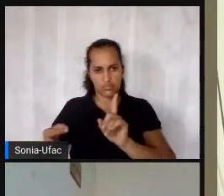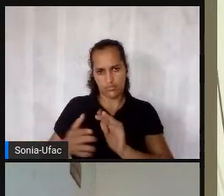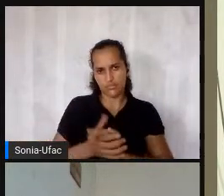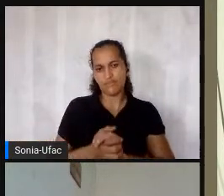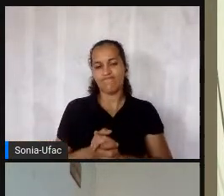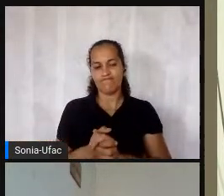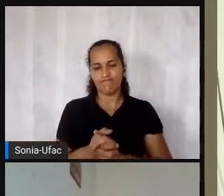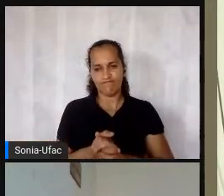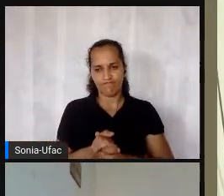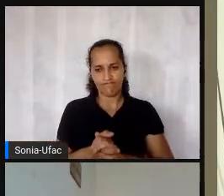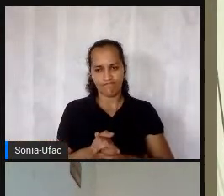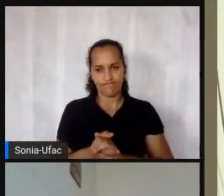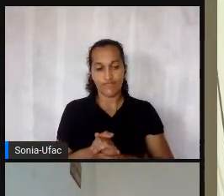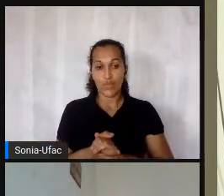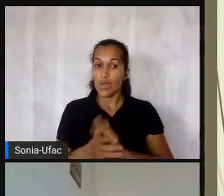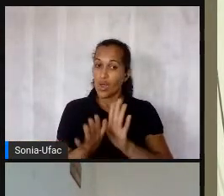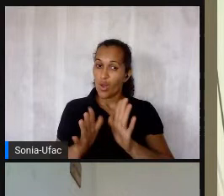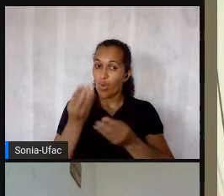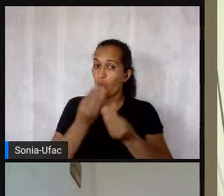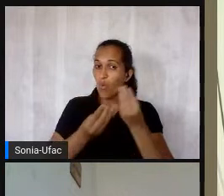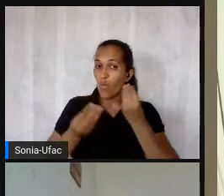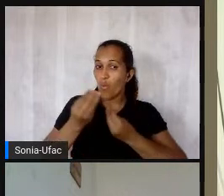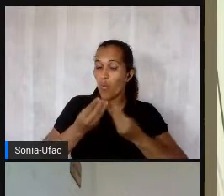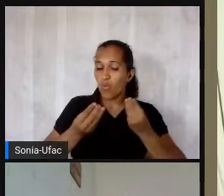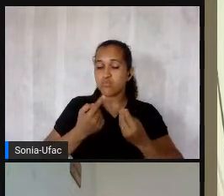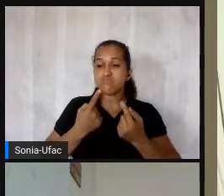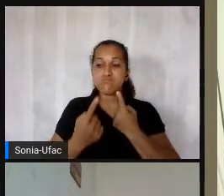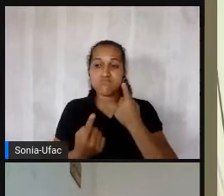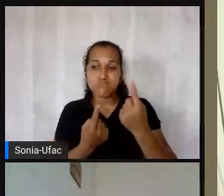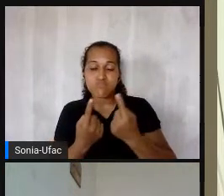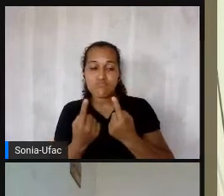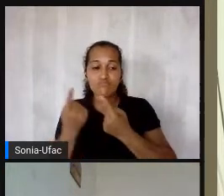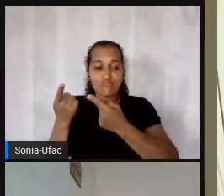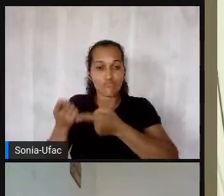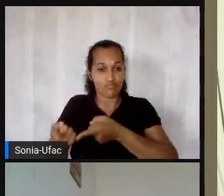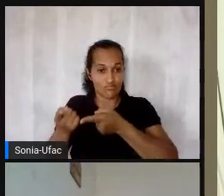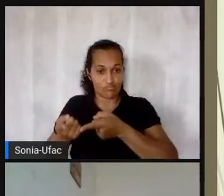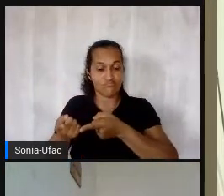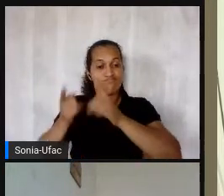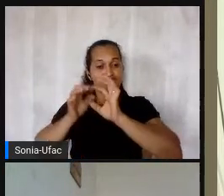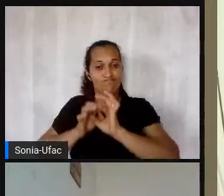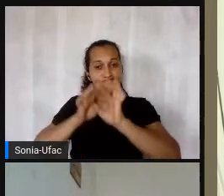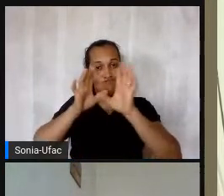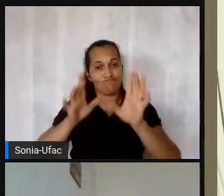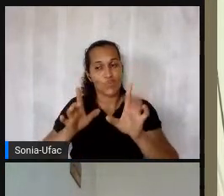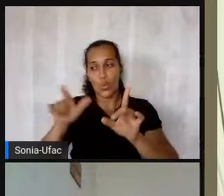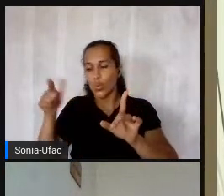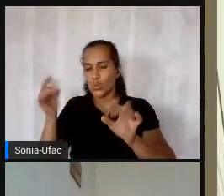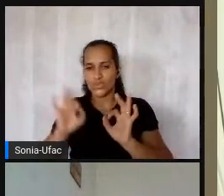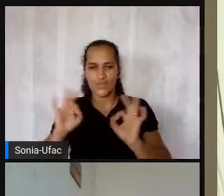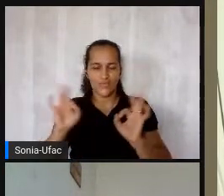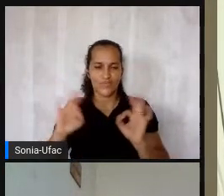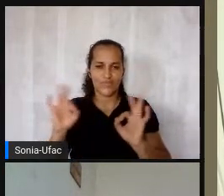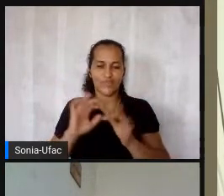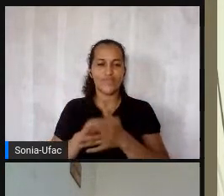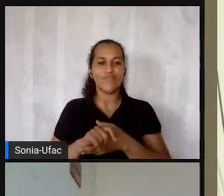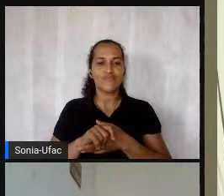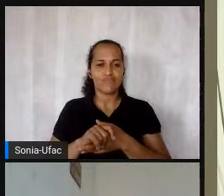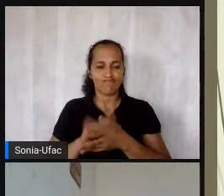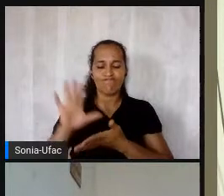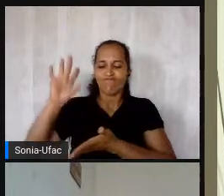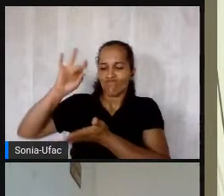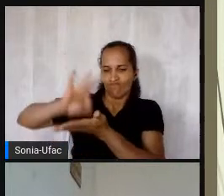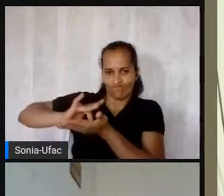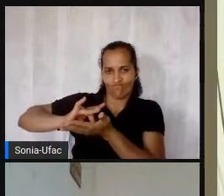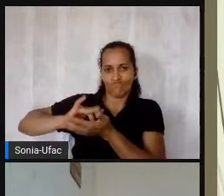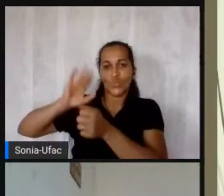medida em que um discurso, ele é legítimo e outro não. Isso ocorre nos documentos. Eles legitimam o